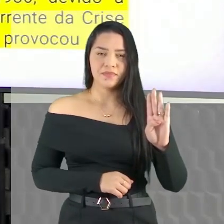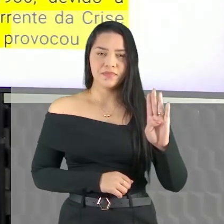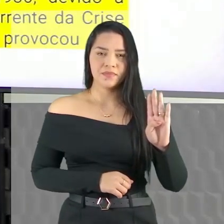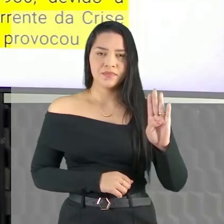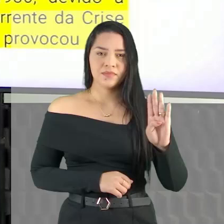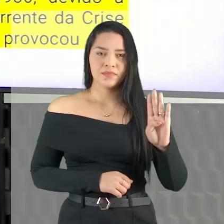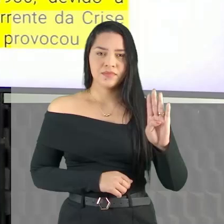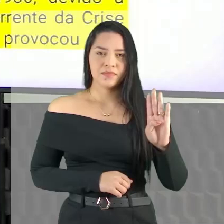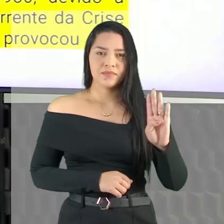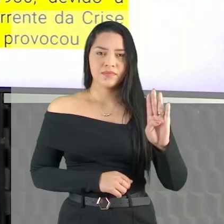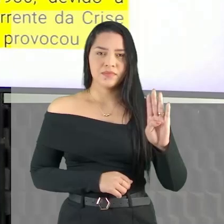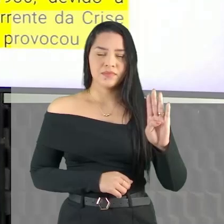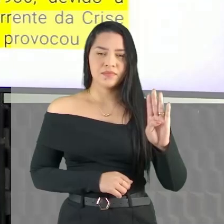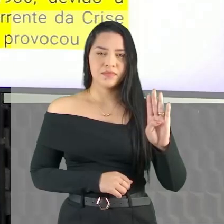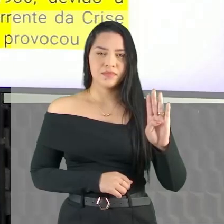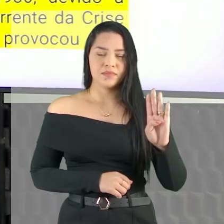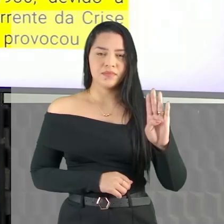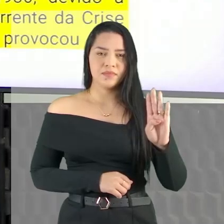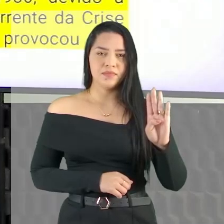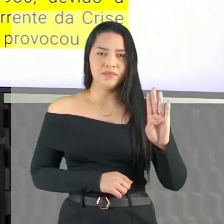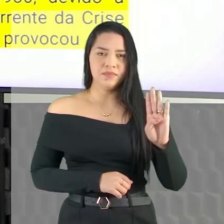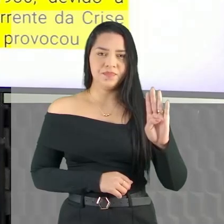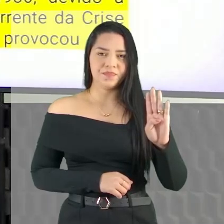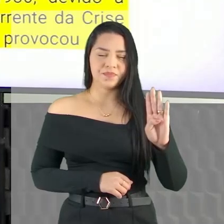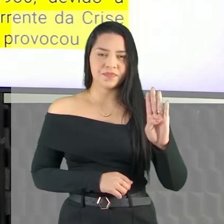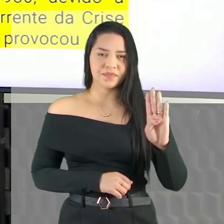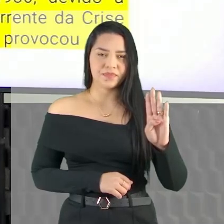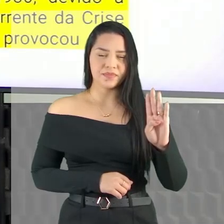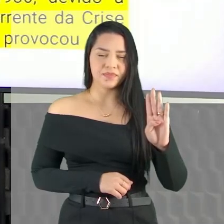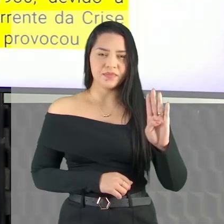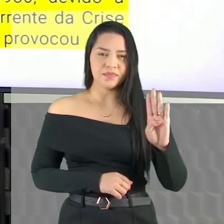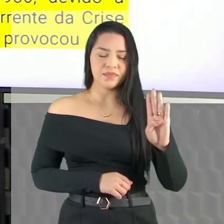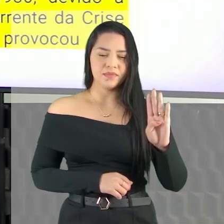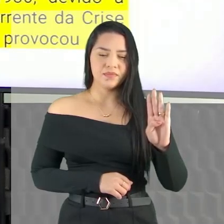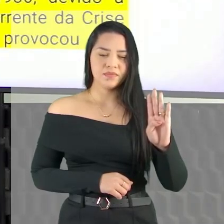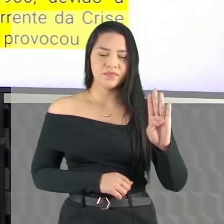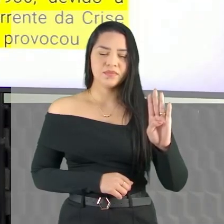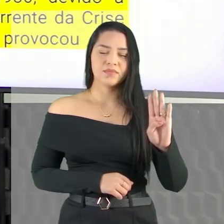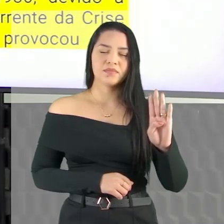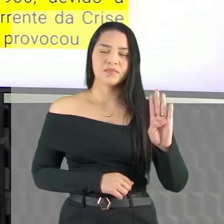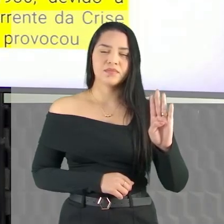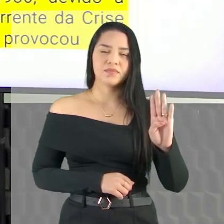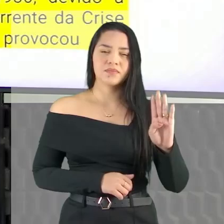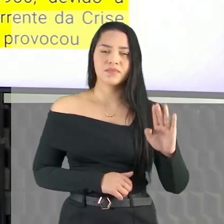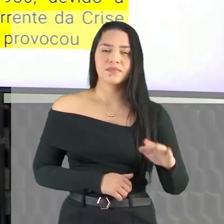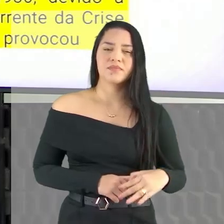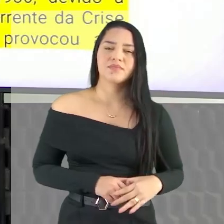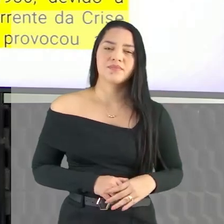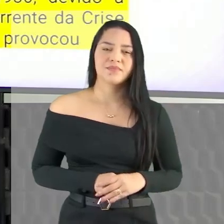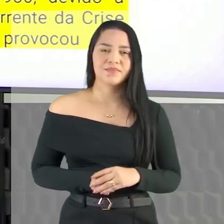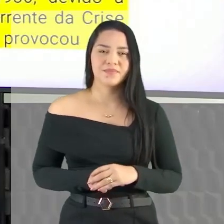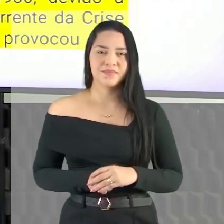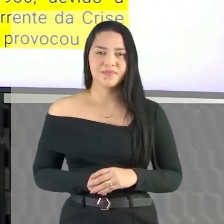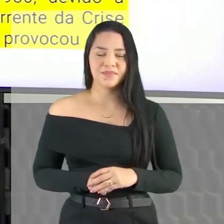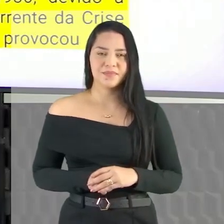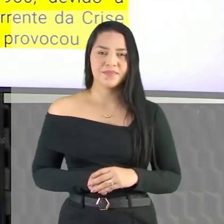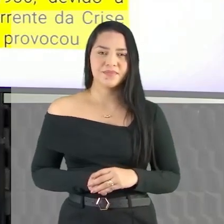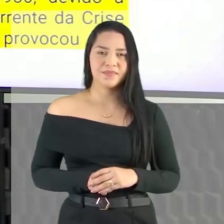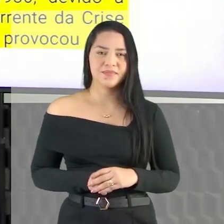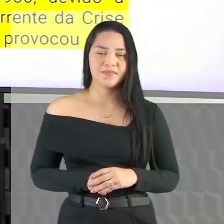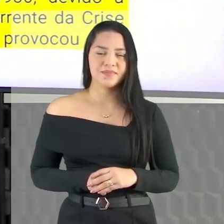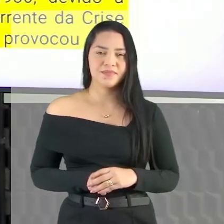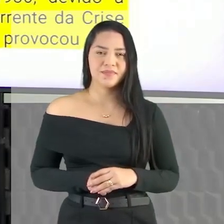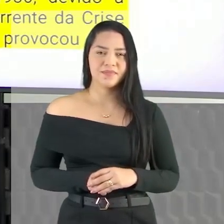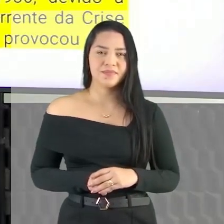via eleitoral no início de 1930, devido à grave crise econômica decorrente da crise de 29 na Alemanha, que provocou